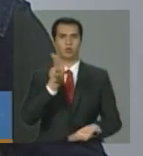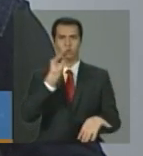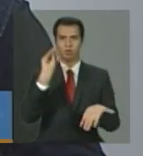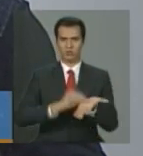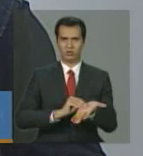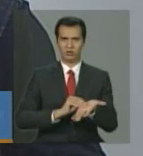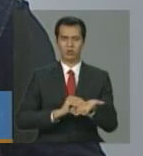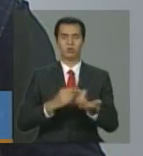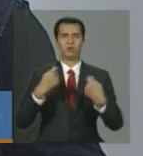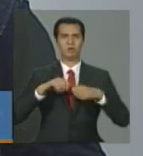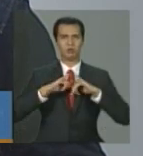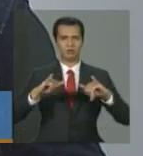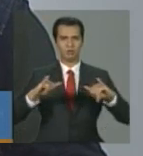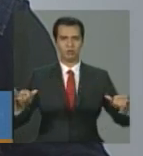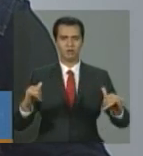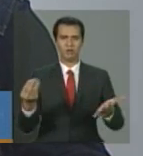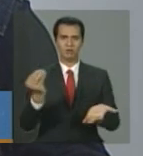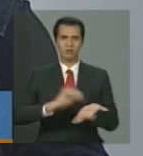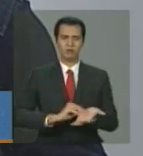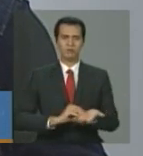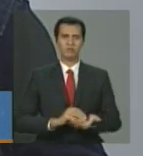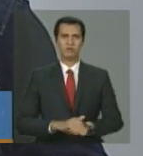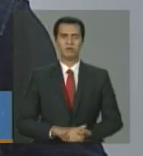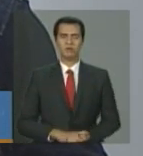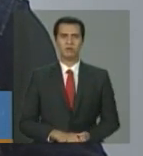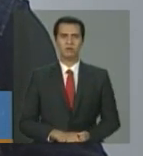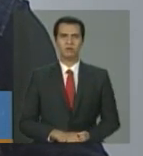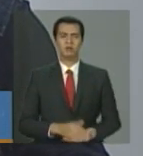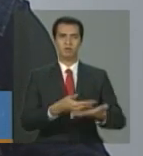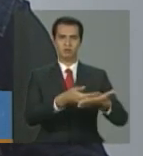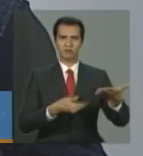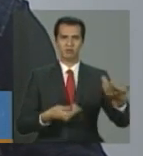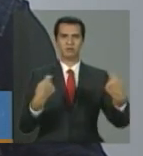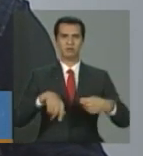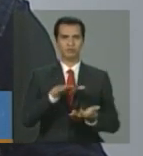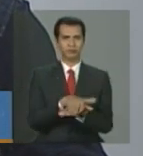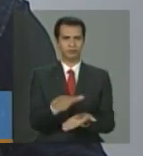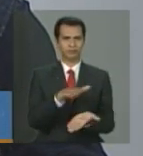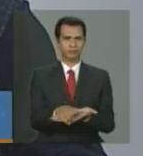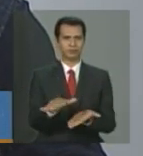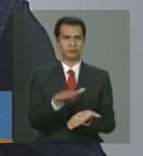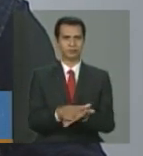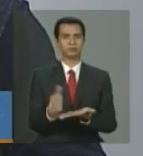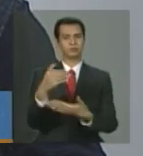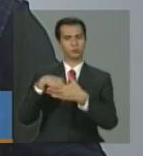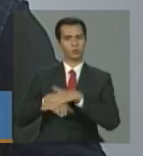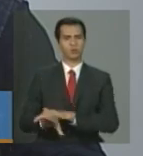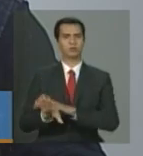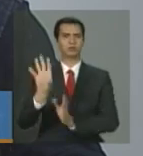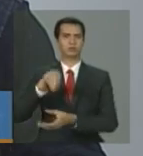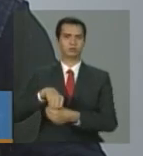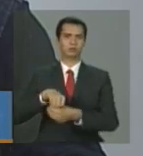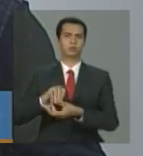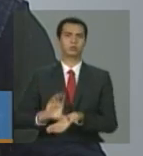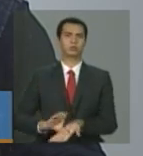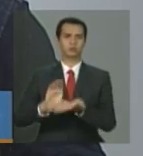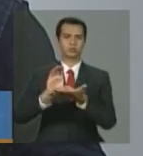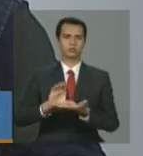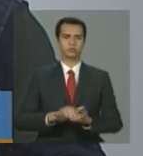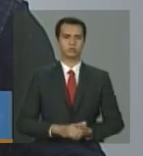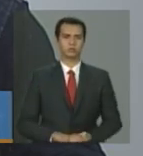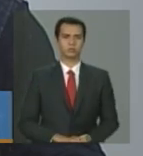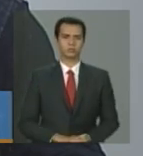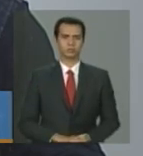com todas as informações esse formulário ele deve ser impresso e guardado no arquivo do Conselho